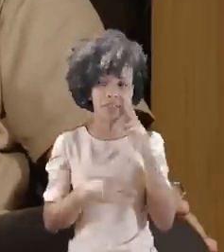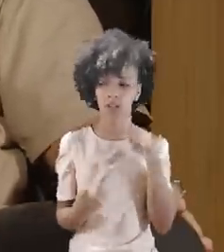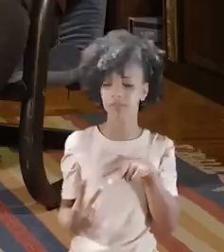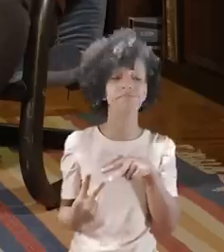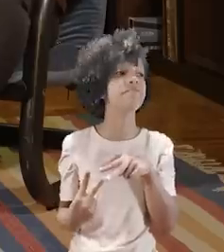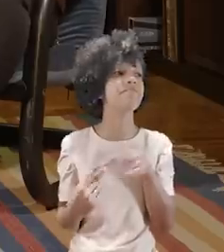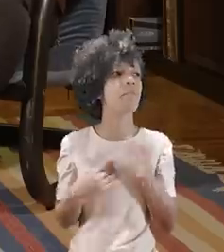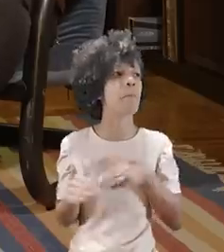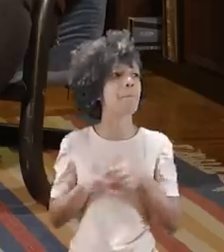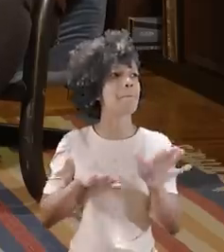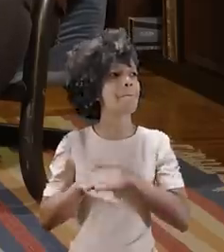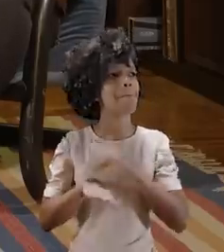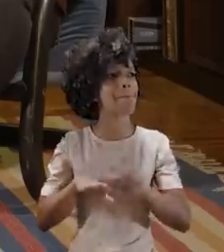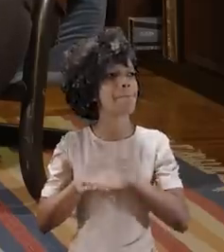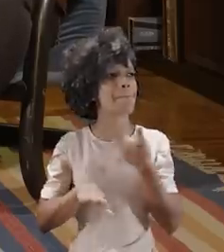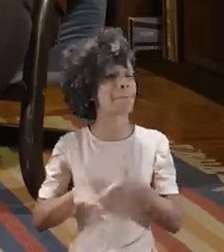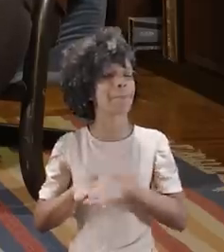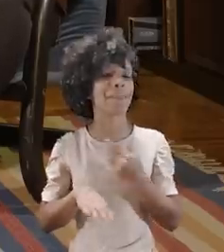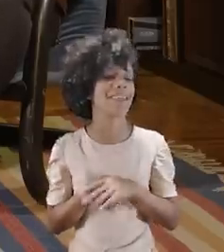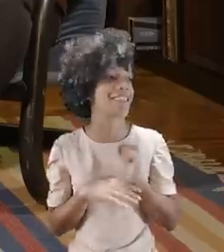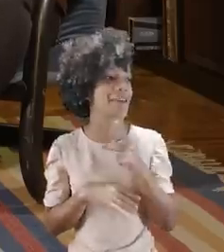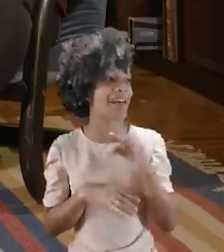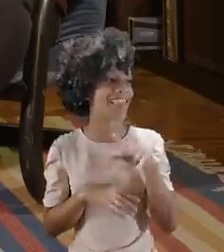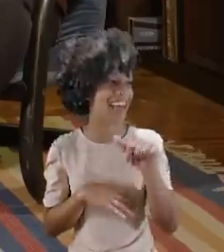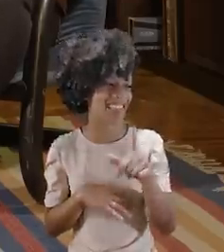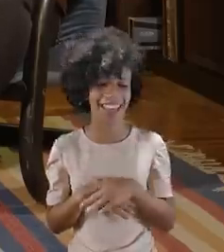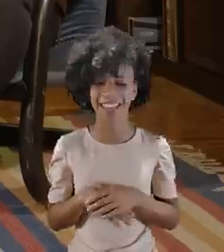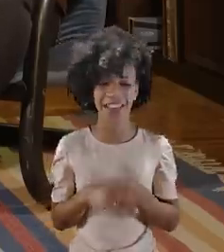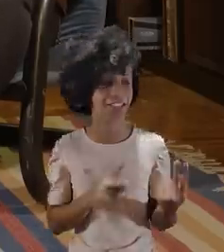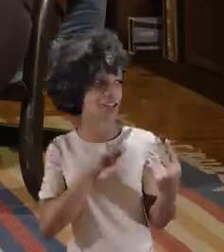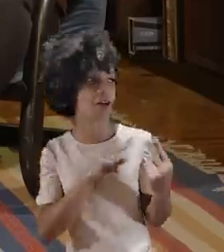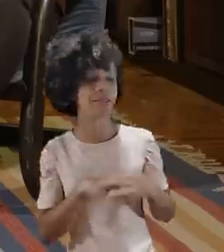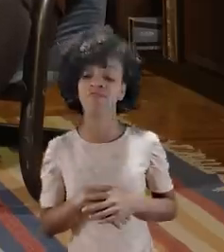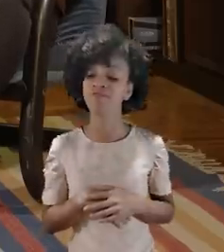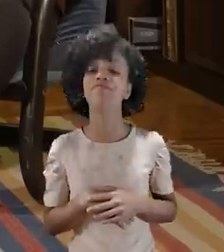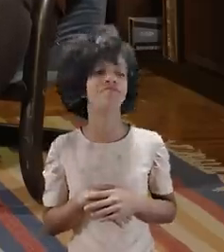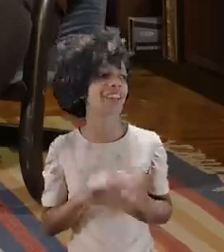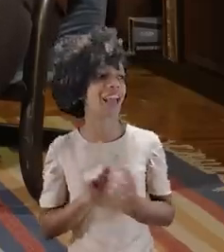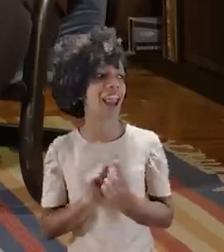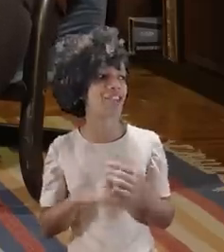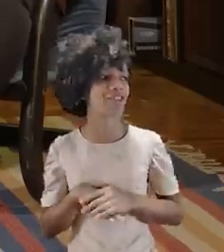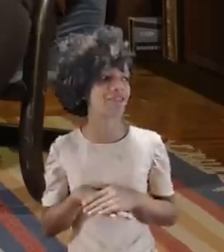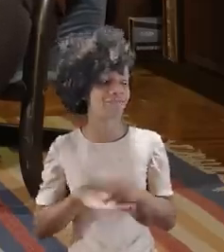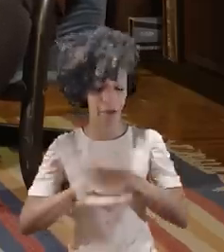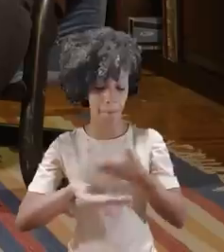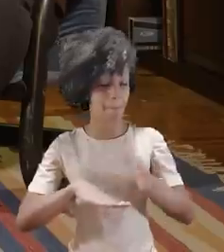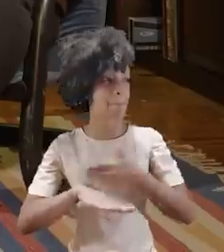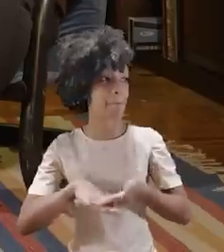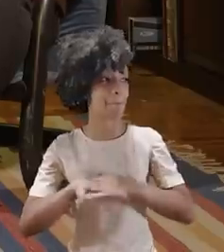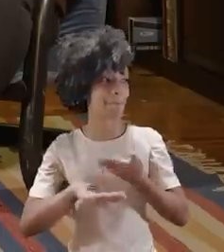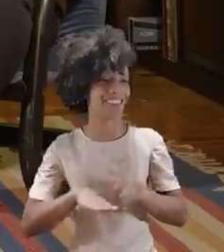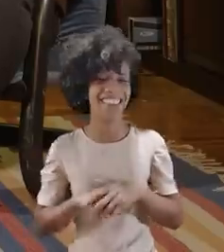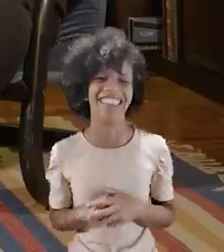senhora um para cada dois Face ó tá da sapatália espera para o Barbeiro do lado aqui ó fechei aqui ó